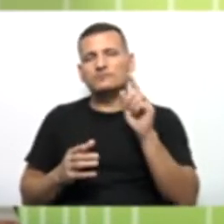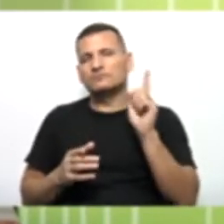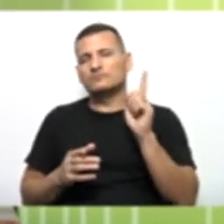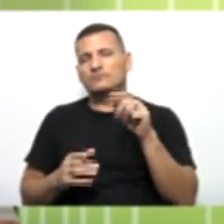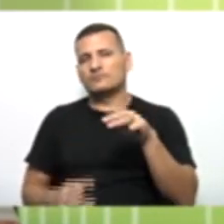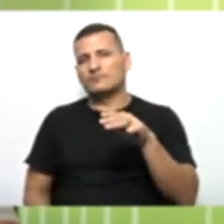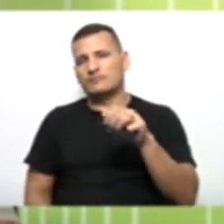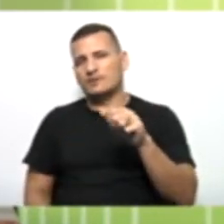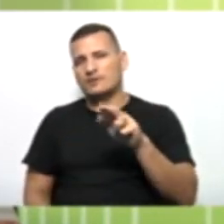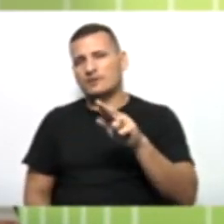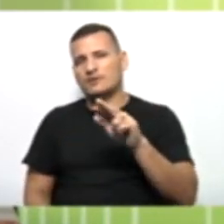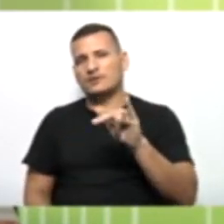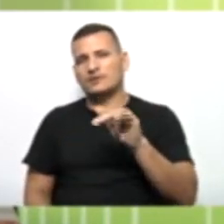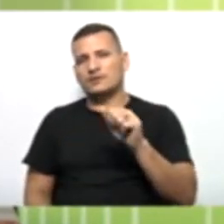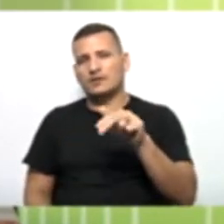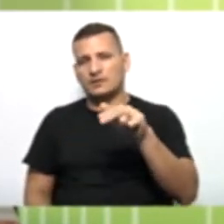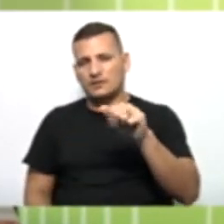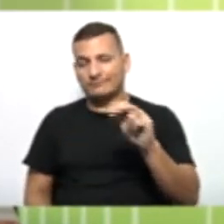inteiro.